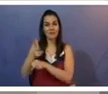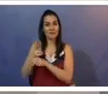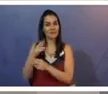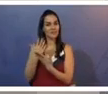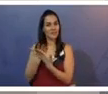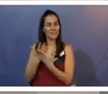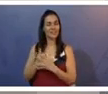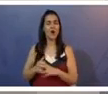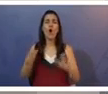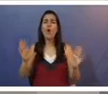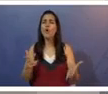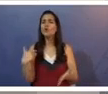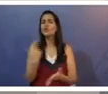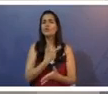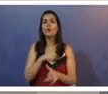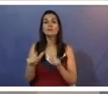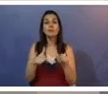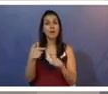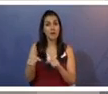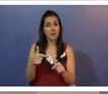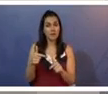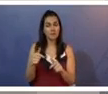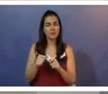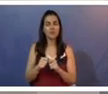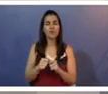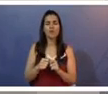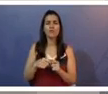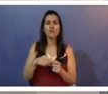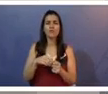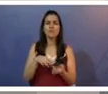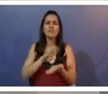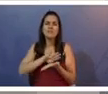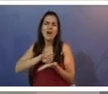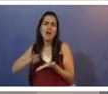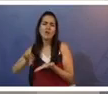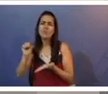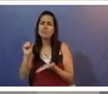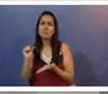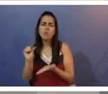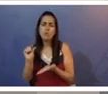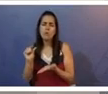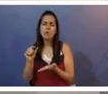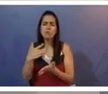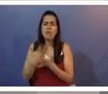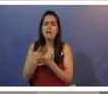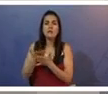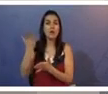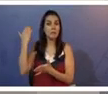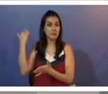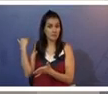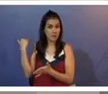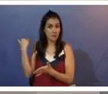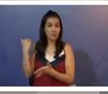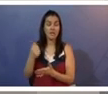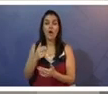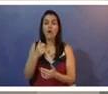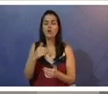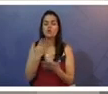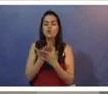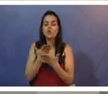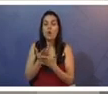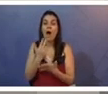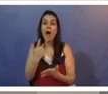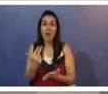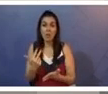nós fugiremos um pouquinho das aulas anteriores, que nós trabalhamos estudos da língua. Hoje